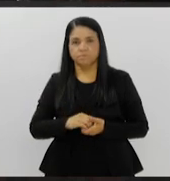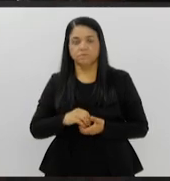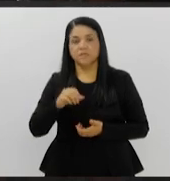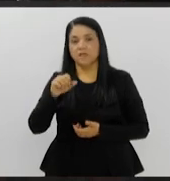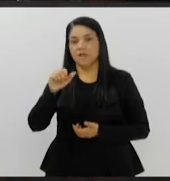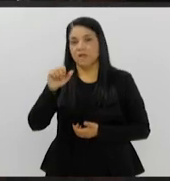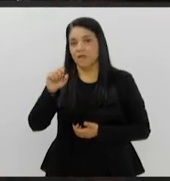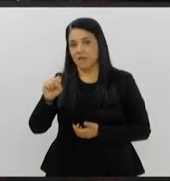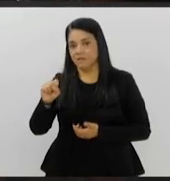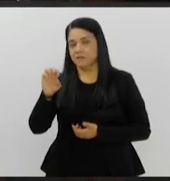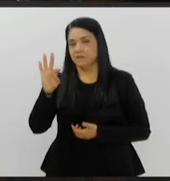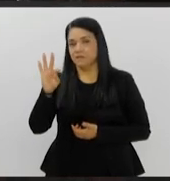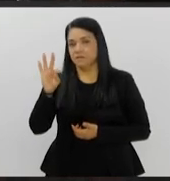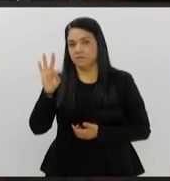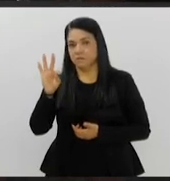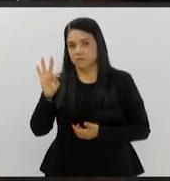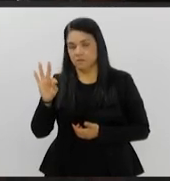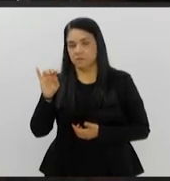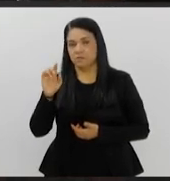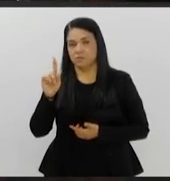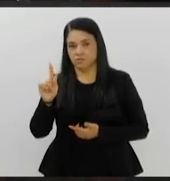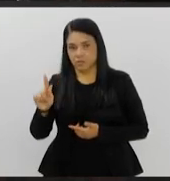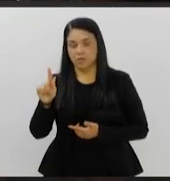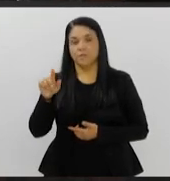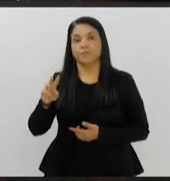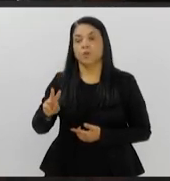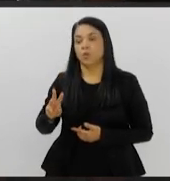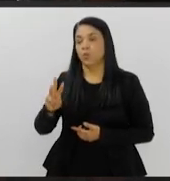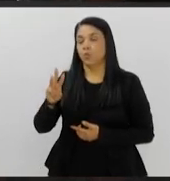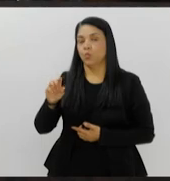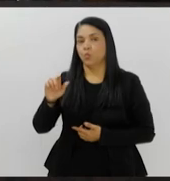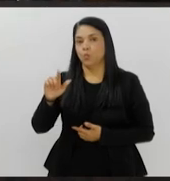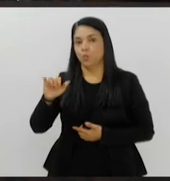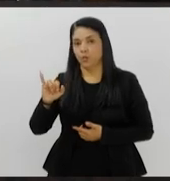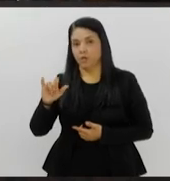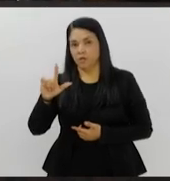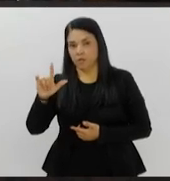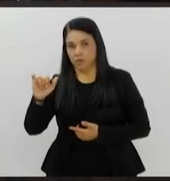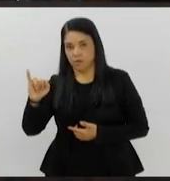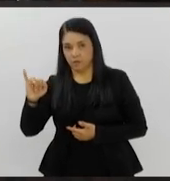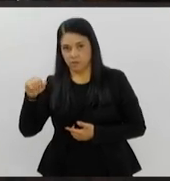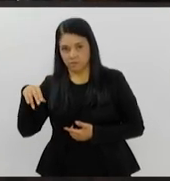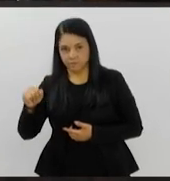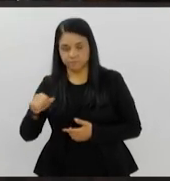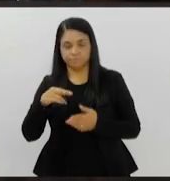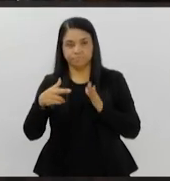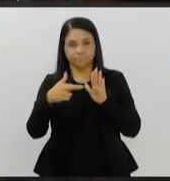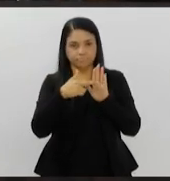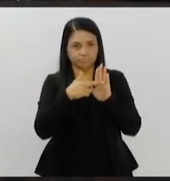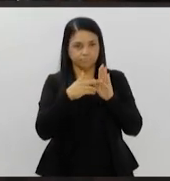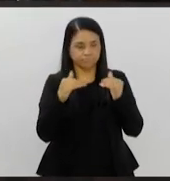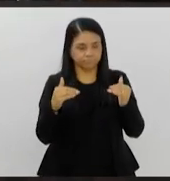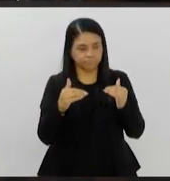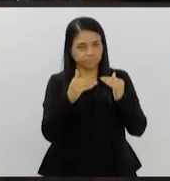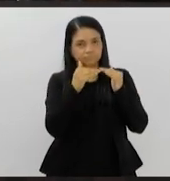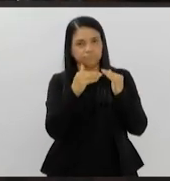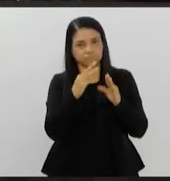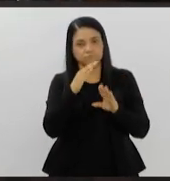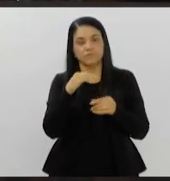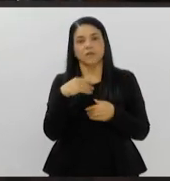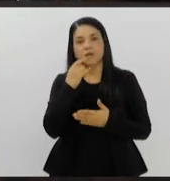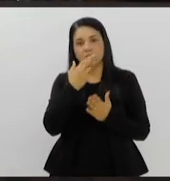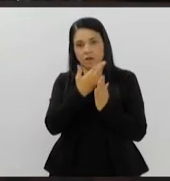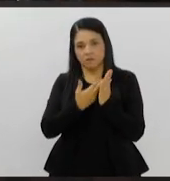30º SGT, PEMERG William da Costa Correia, parecer da Comissão Normas Internas, Proposição Externa, favorável.